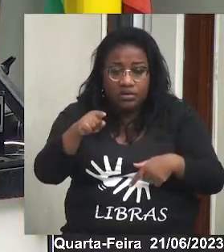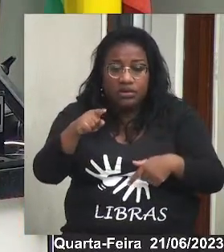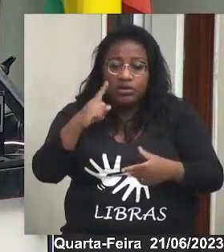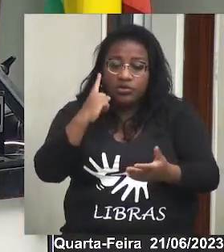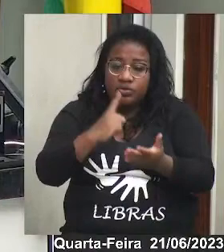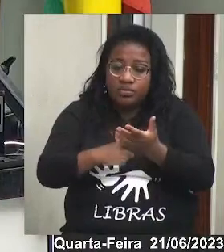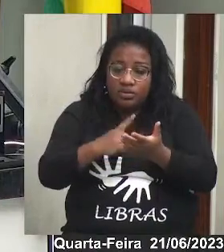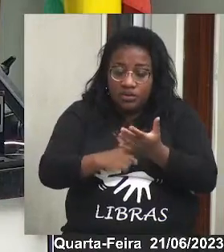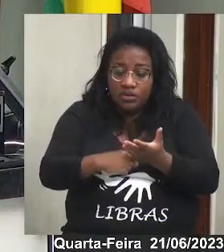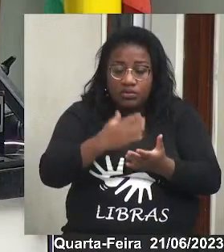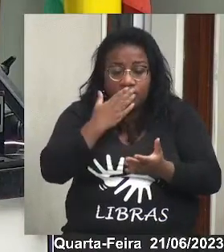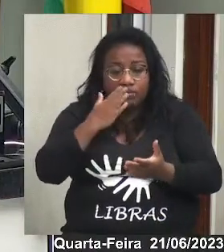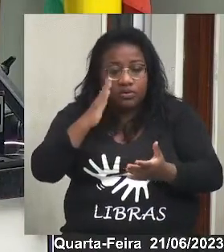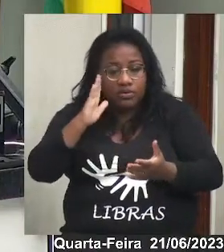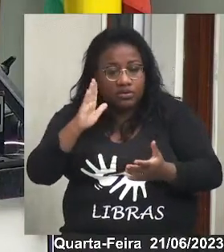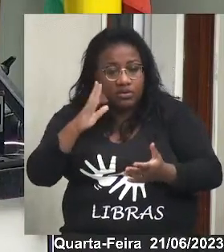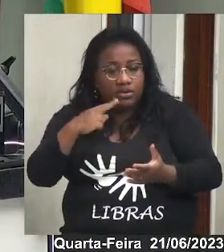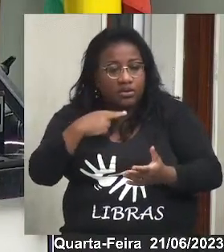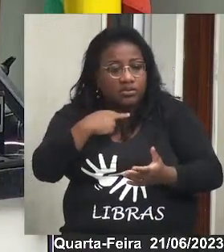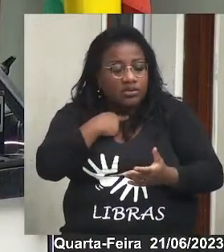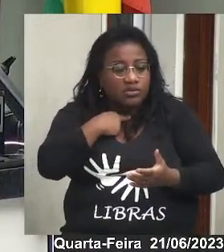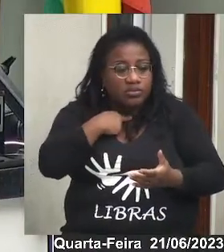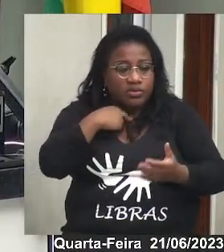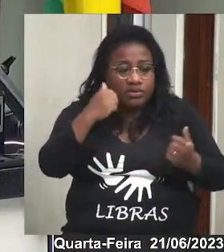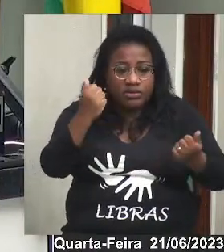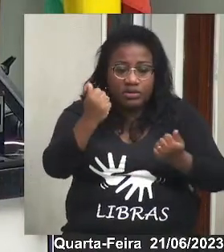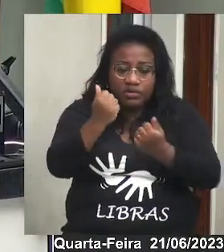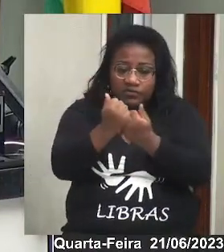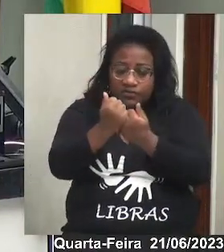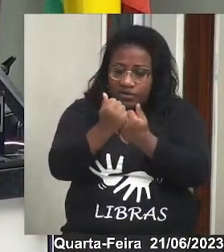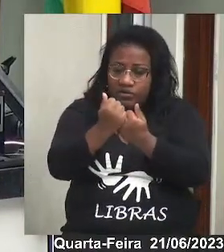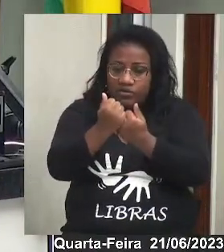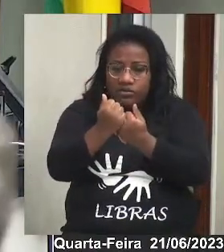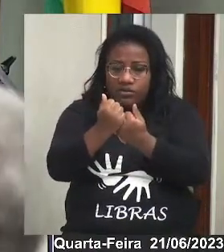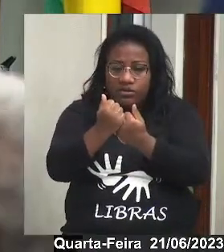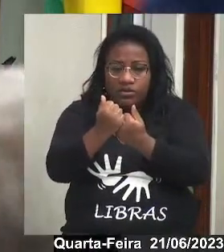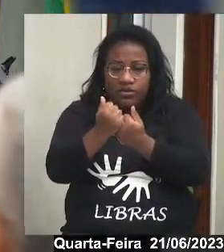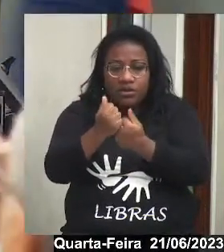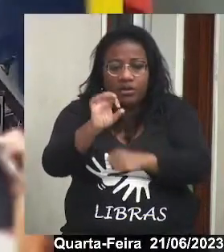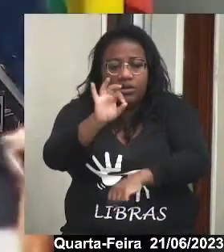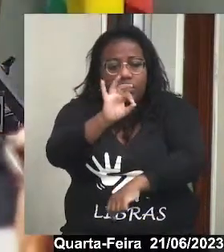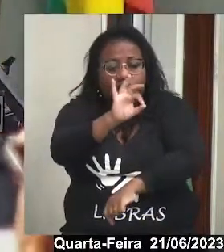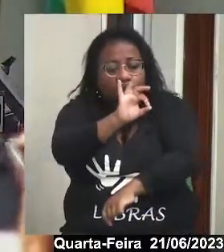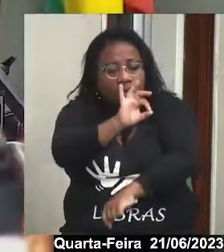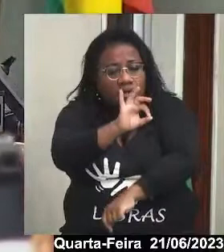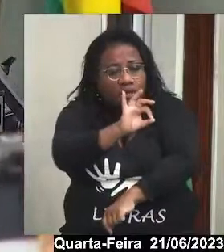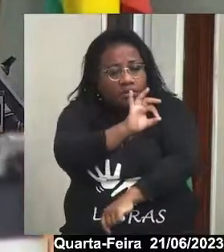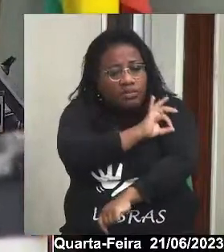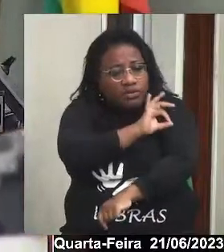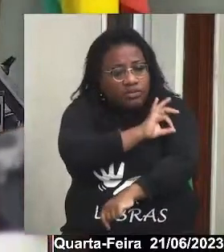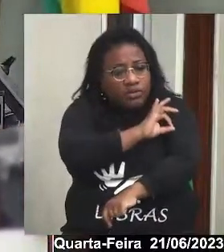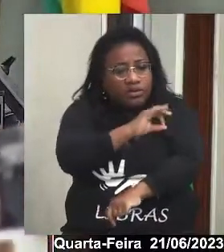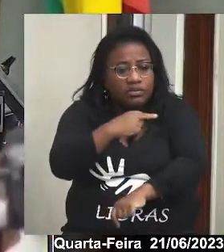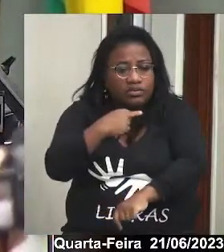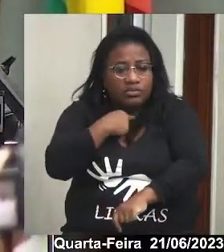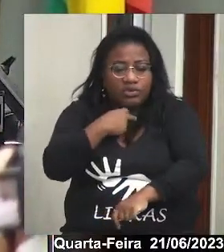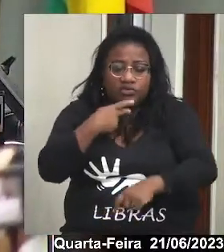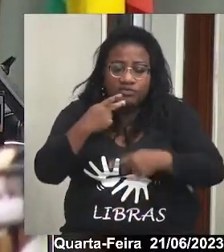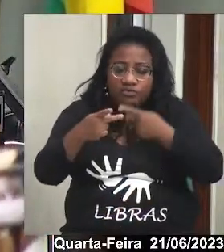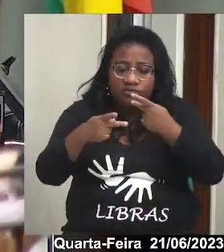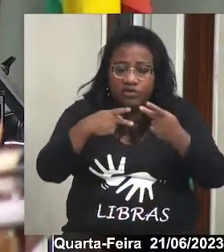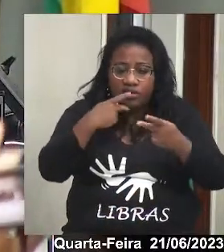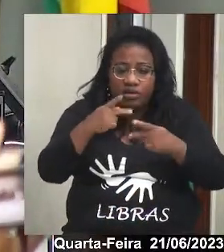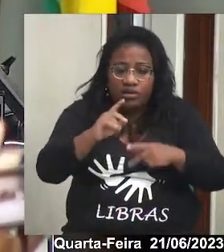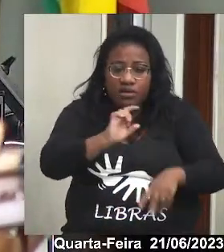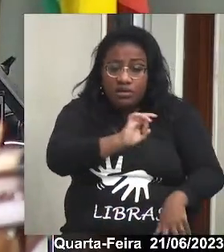foi cumprido. Agora, o senhor não pode atacar o vice-prefeito pela fala de cada vereador ou de um vereador. O senhor não